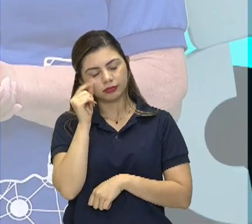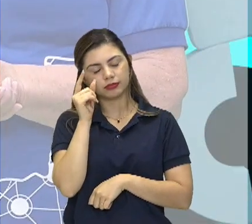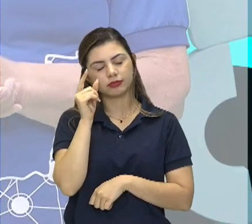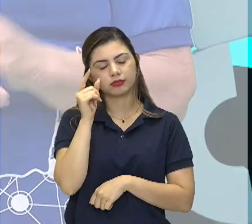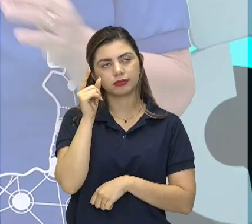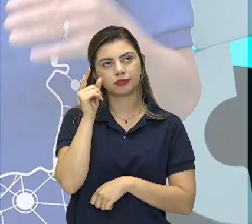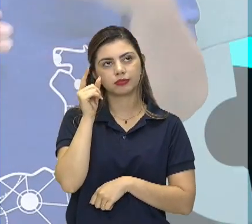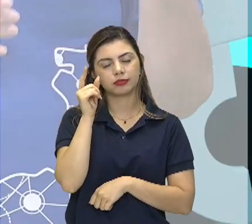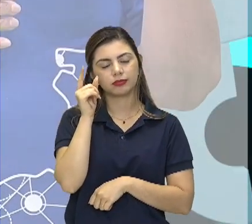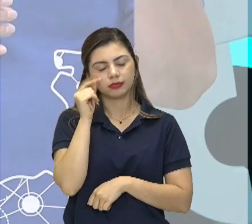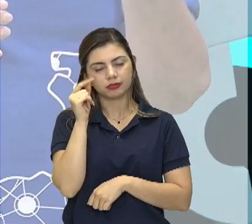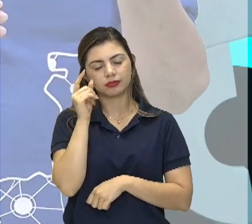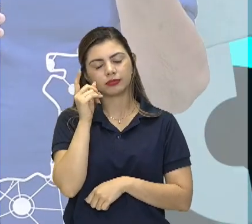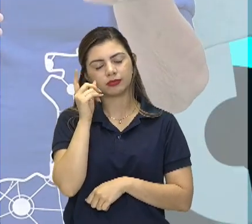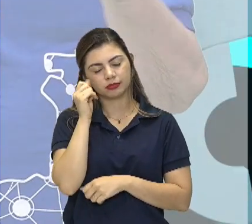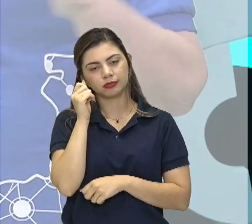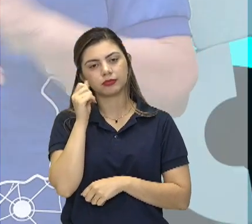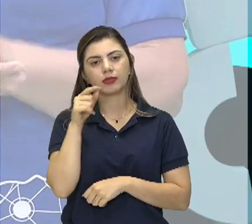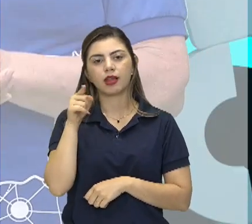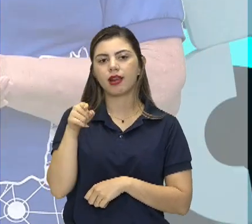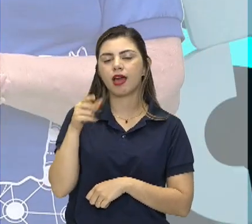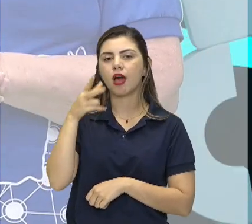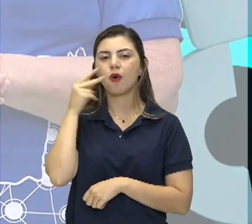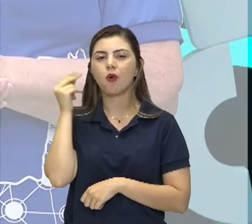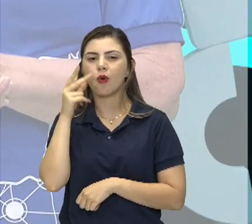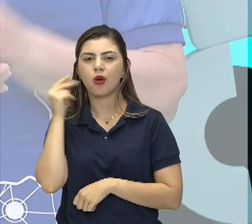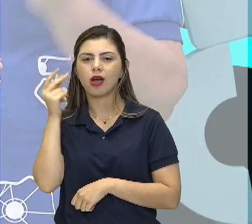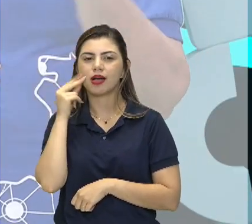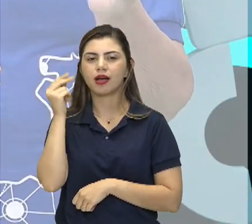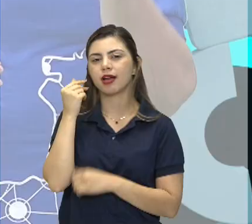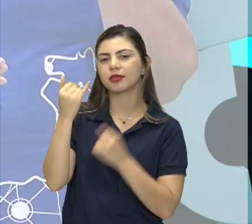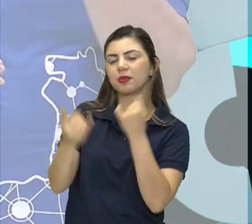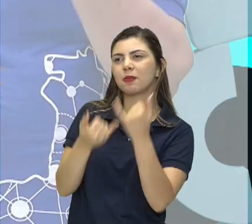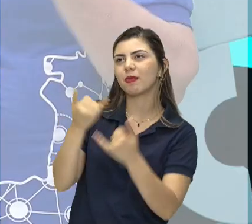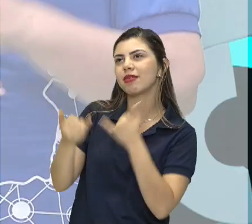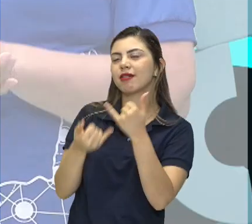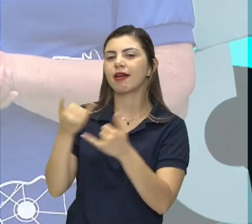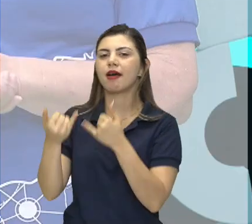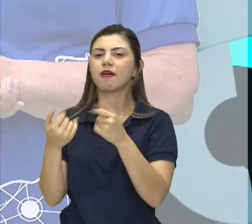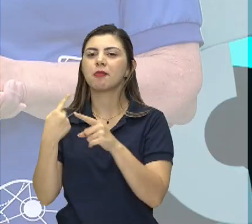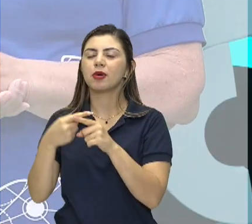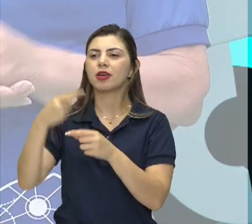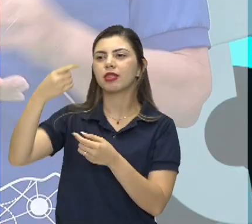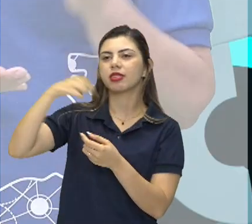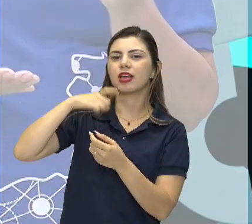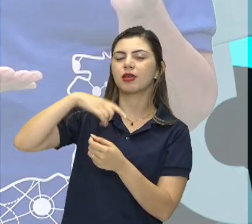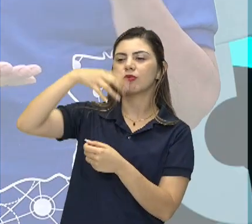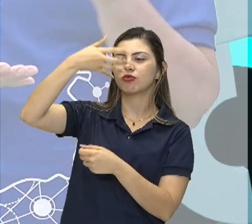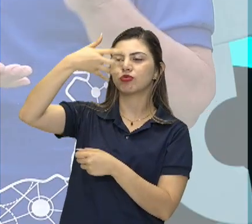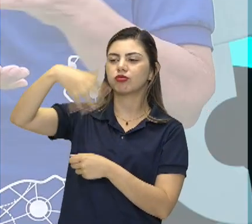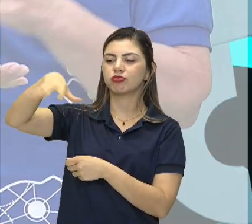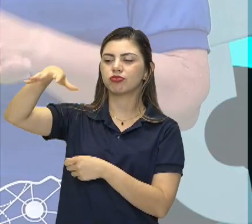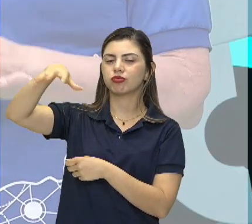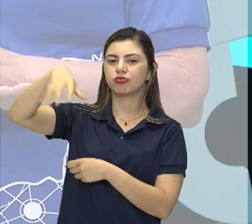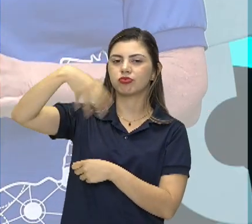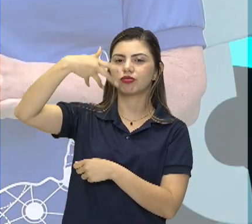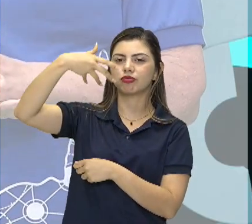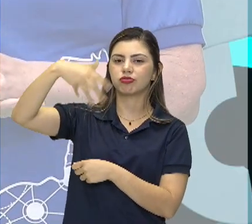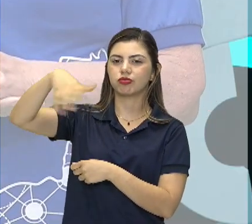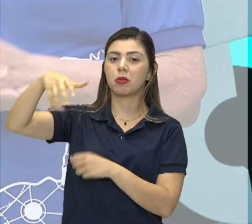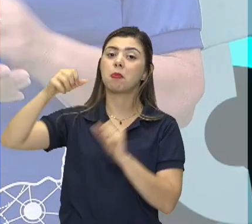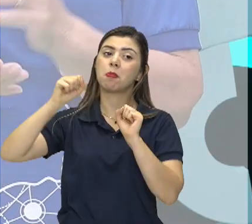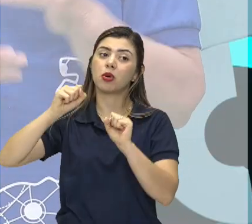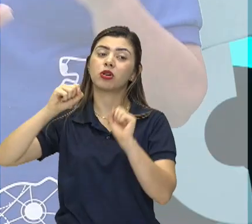vinha. O gato continuava fazendo movimentos, graças ao lustre que balançava, talvez por conta do